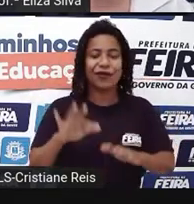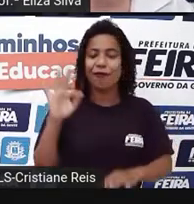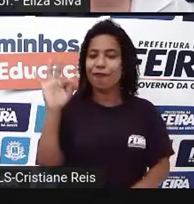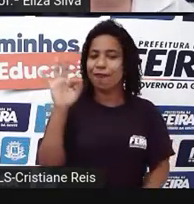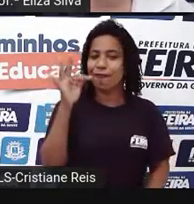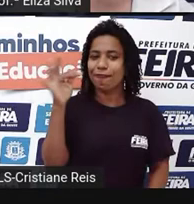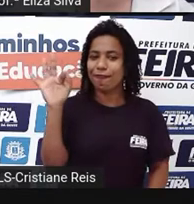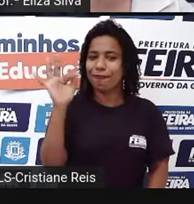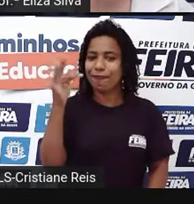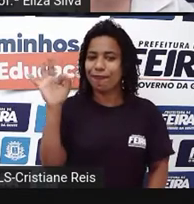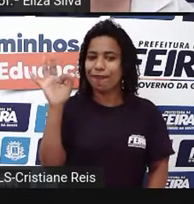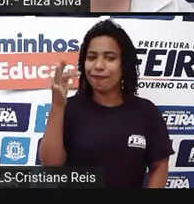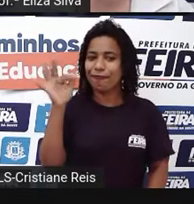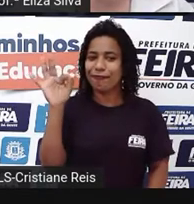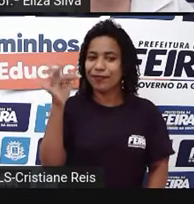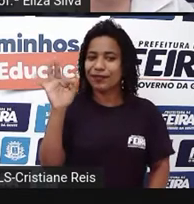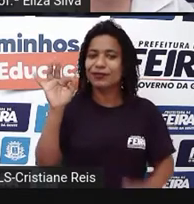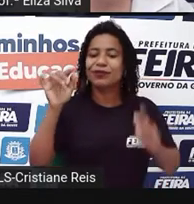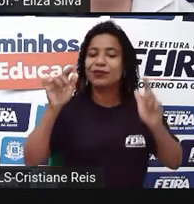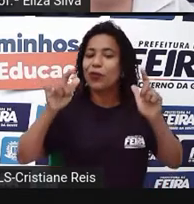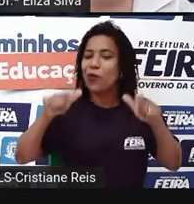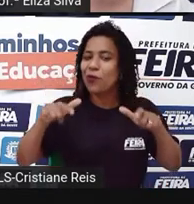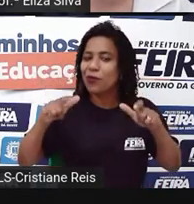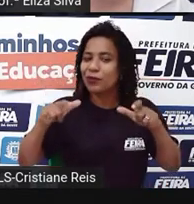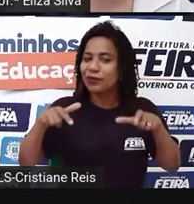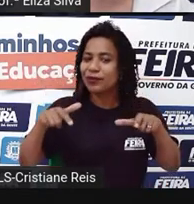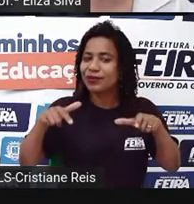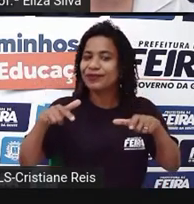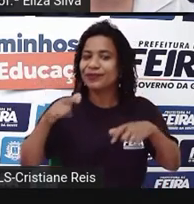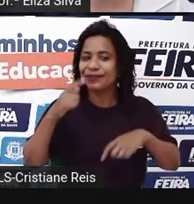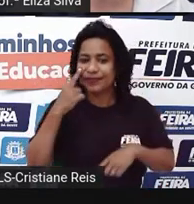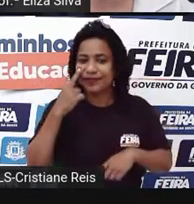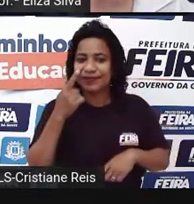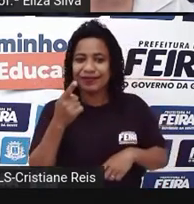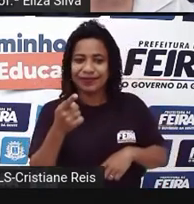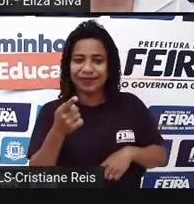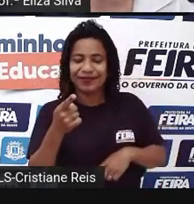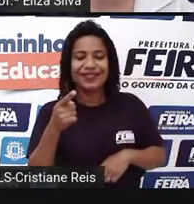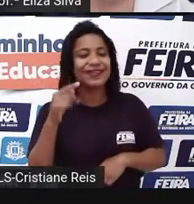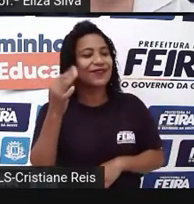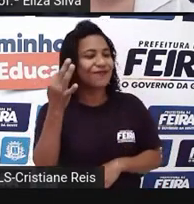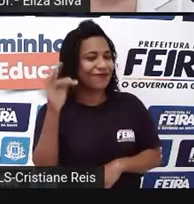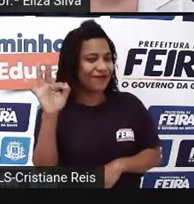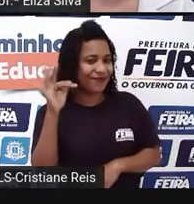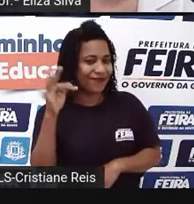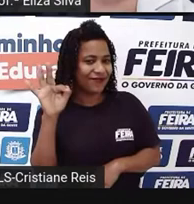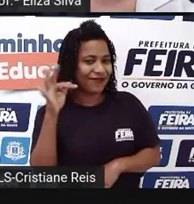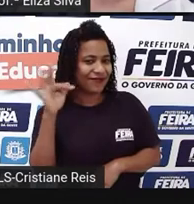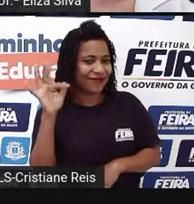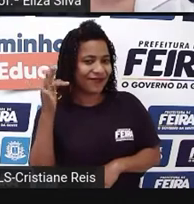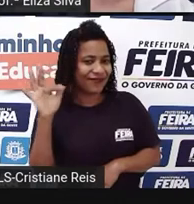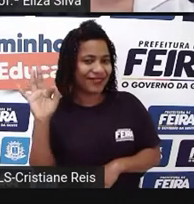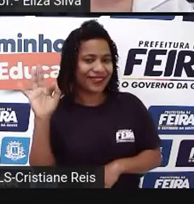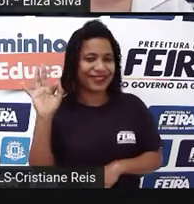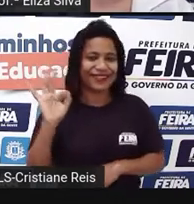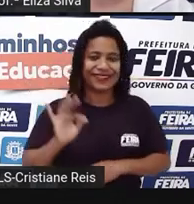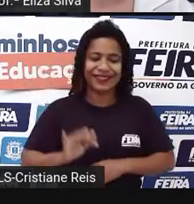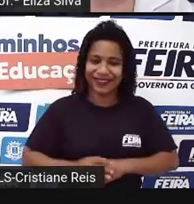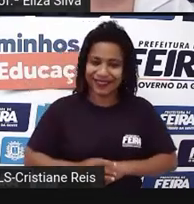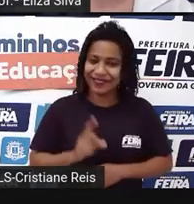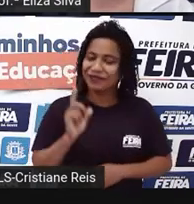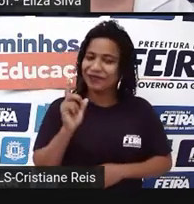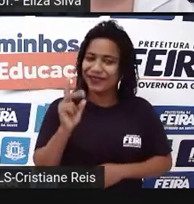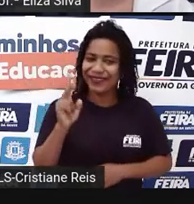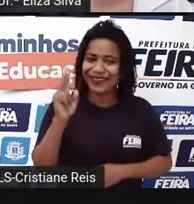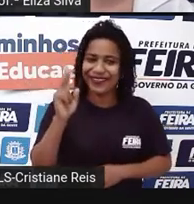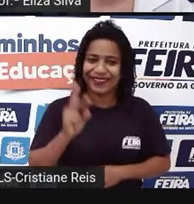onde? Vamos procurar a resposta correta. She is from France. Ok, next one,